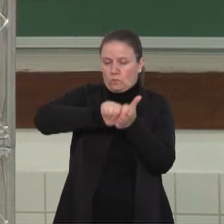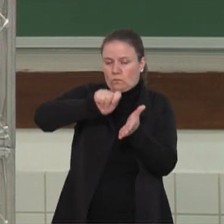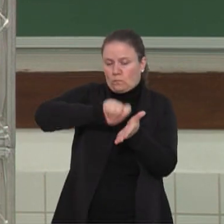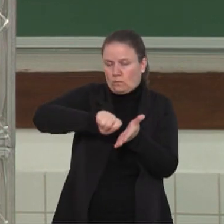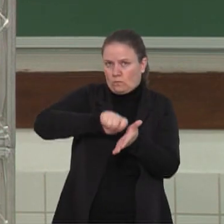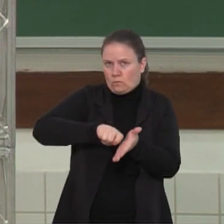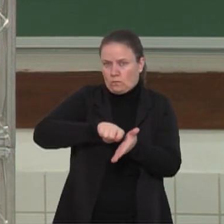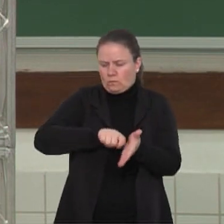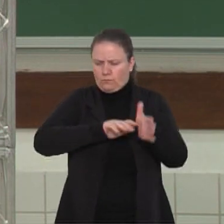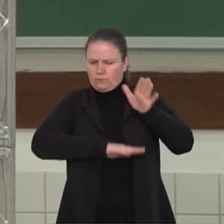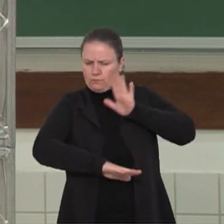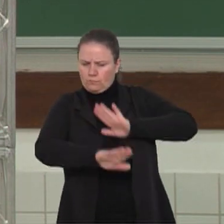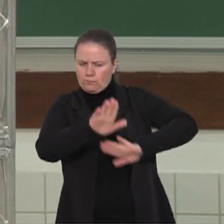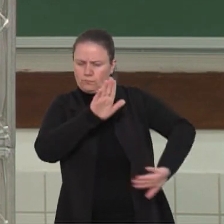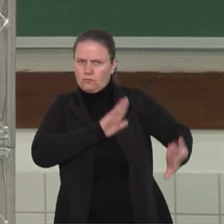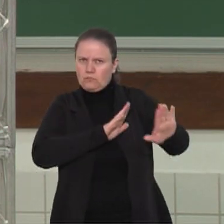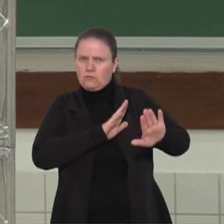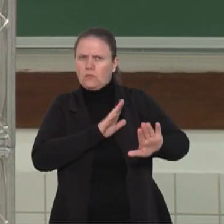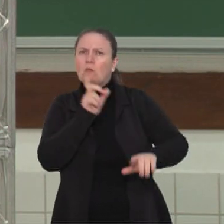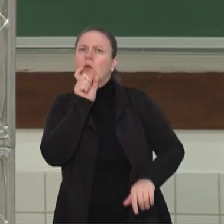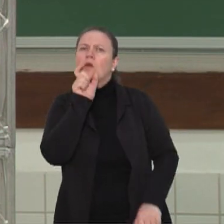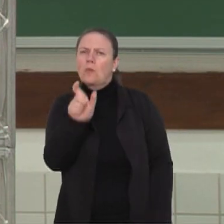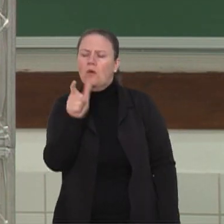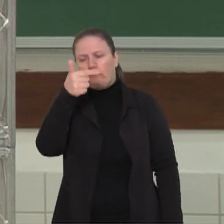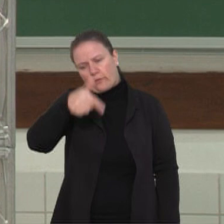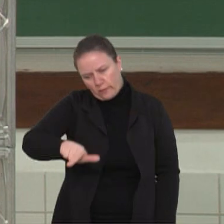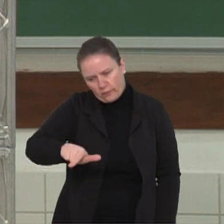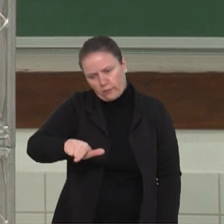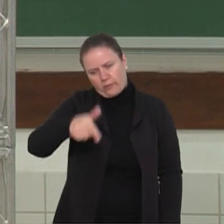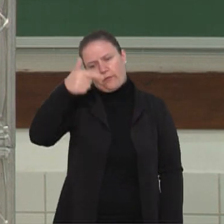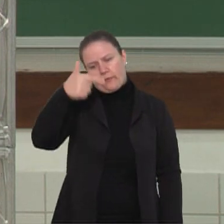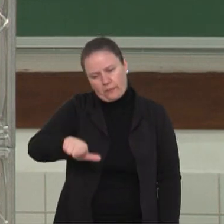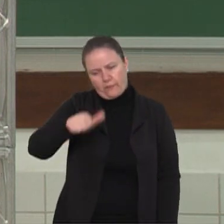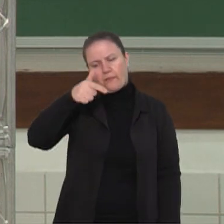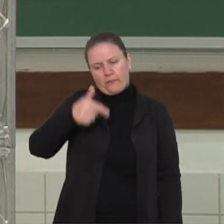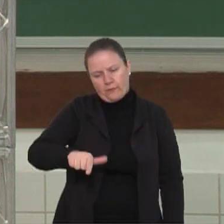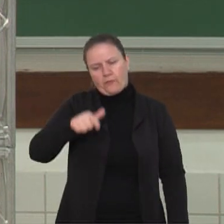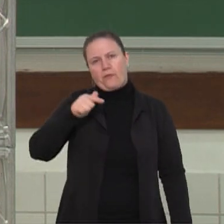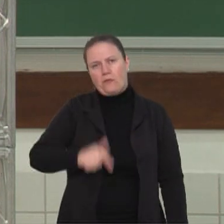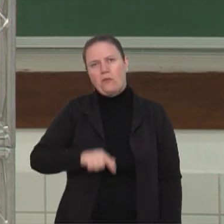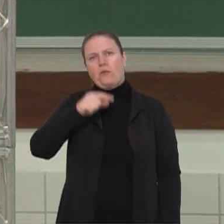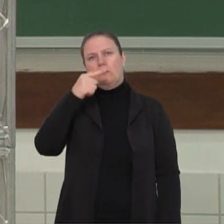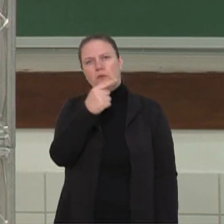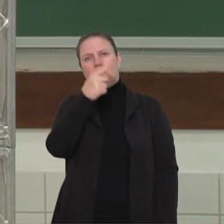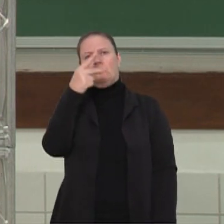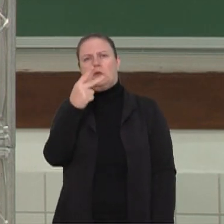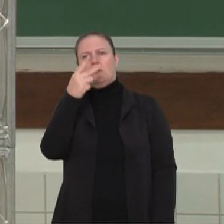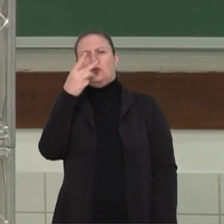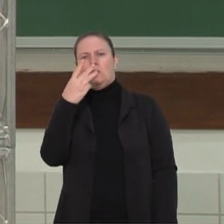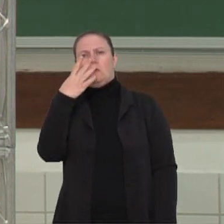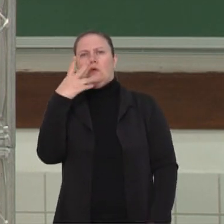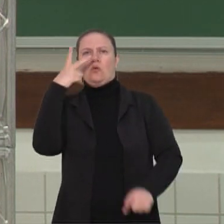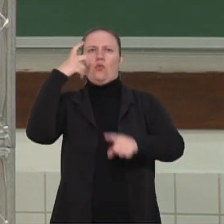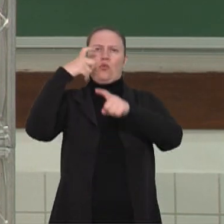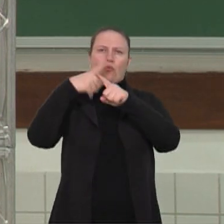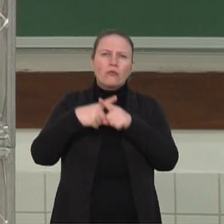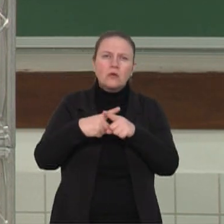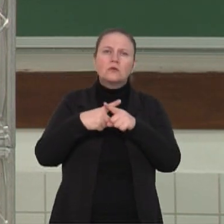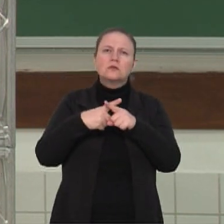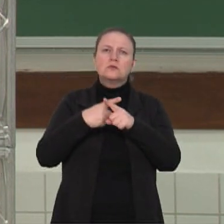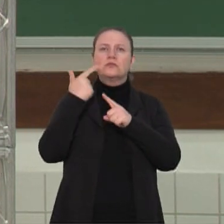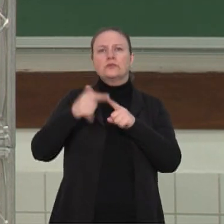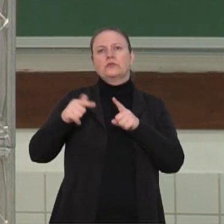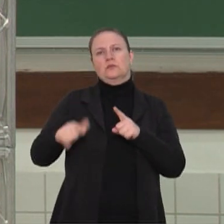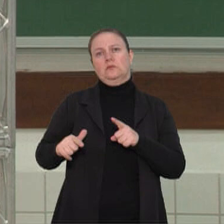cuidado para que eu não me repita muito, para que eu não use a mesma palavra no texto inteiro. Eu tenho, então, recursos. Eu